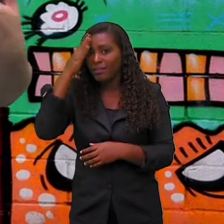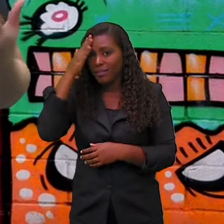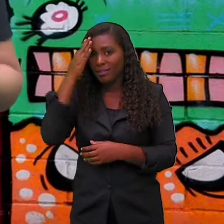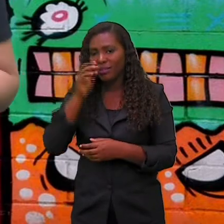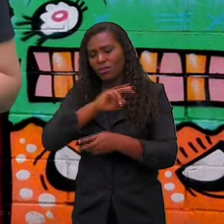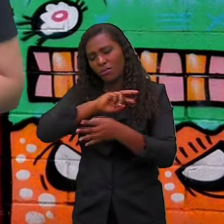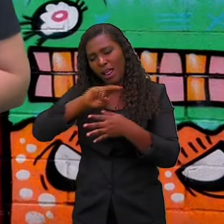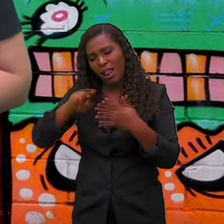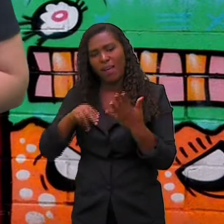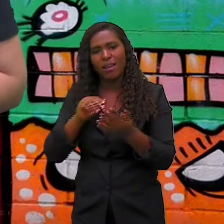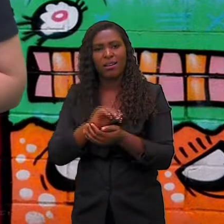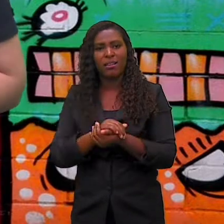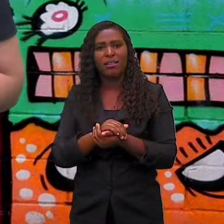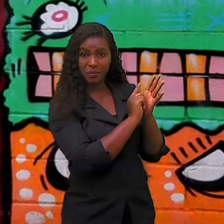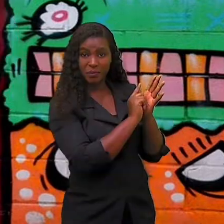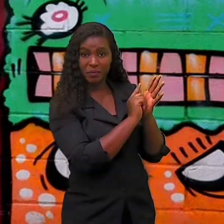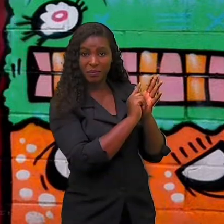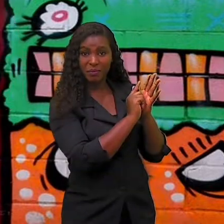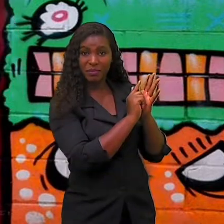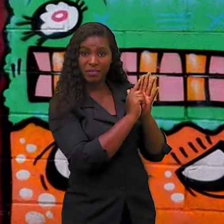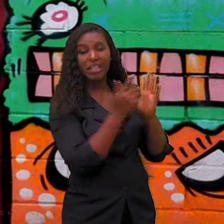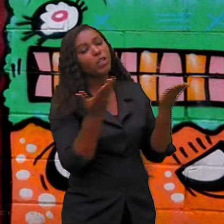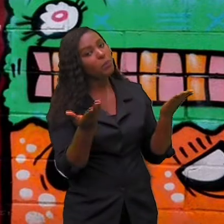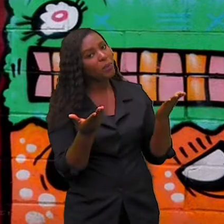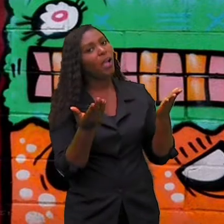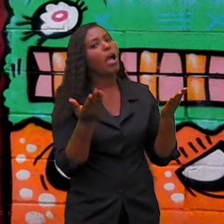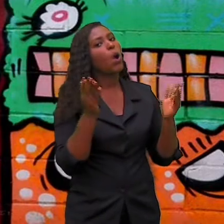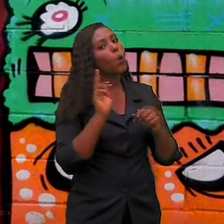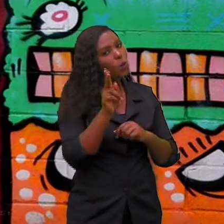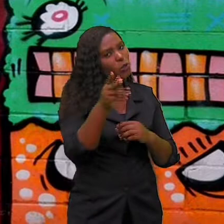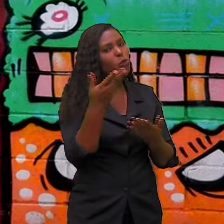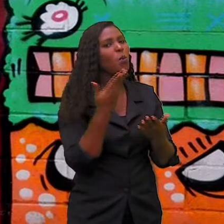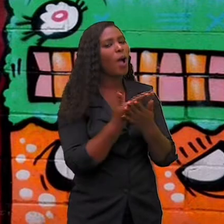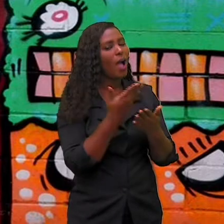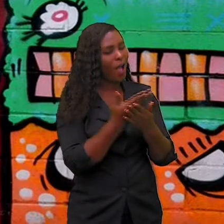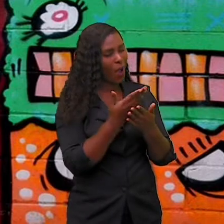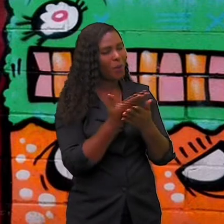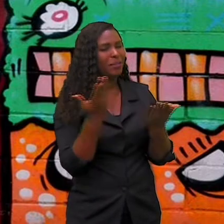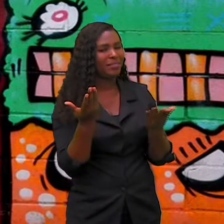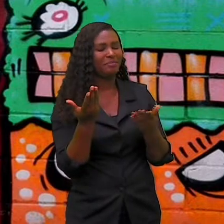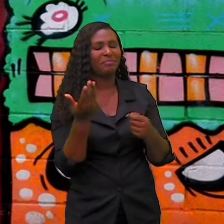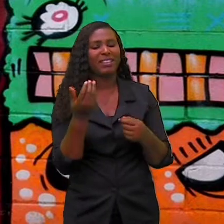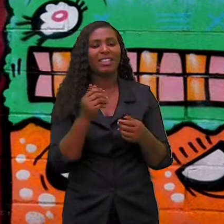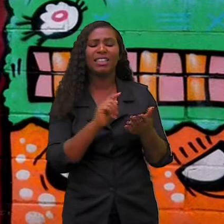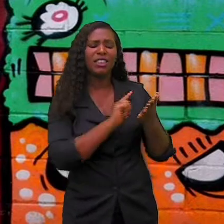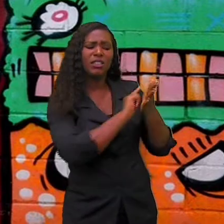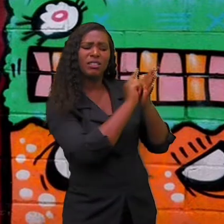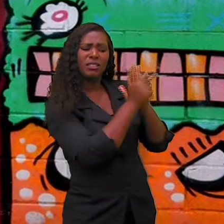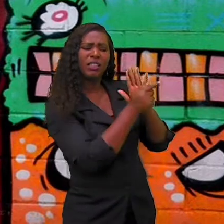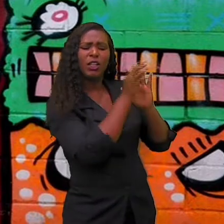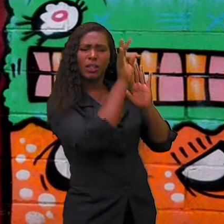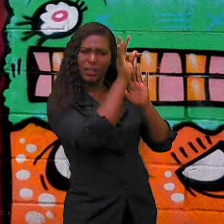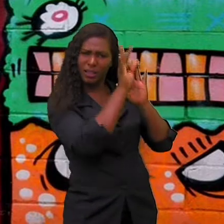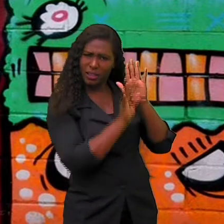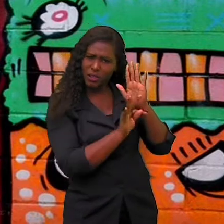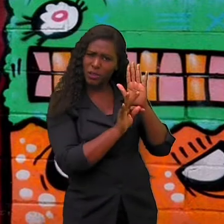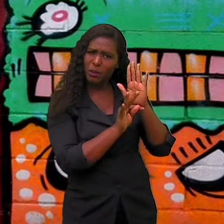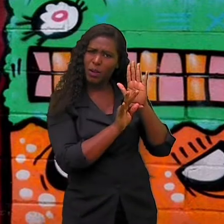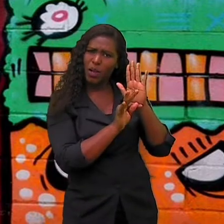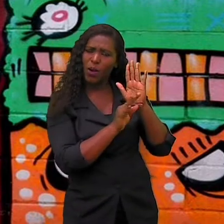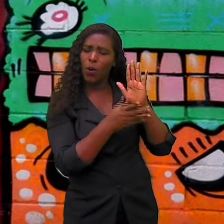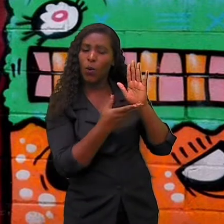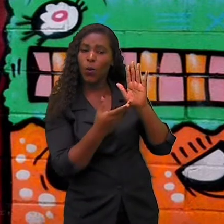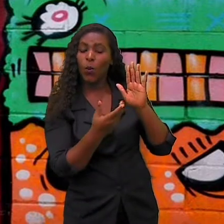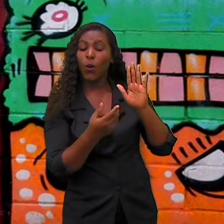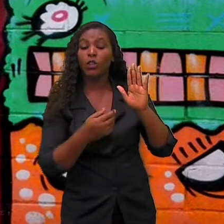né, ao nosso dia a dia. Vamos continuar a nossa aula, né, pessoal? E quais são os gêneros textuais em